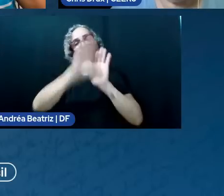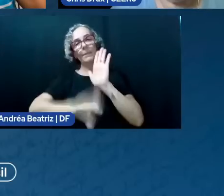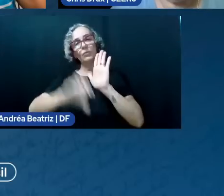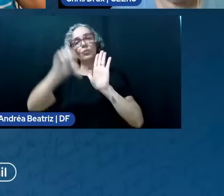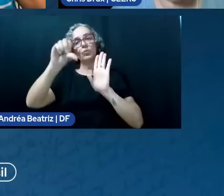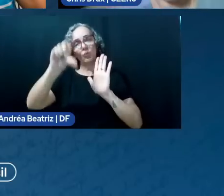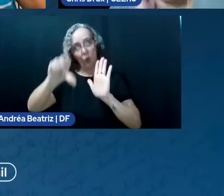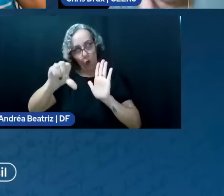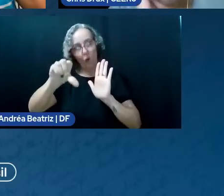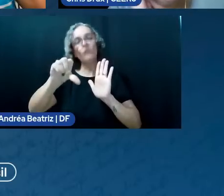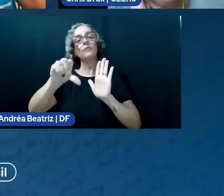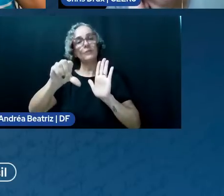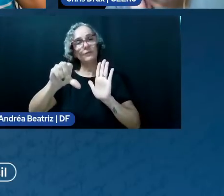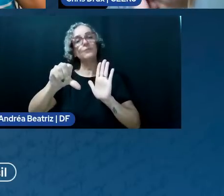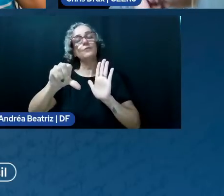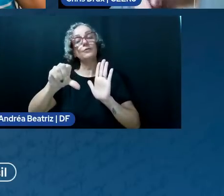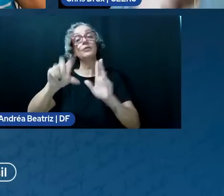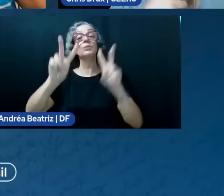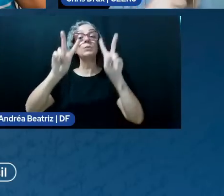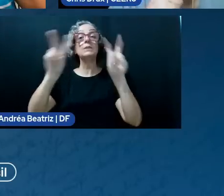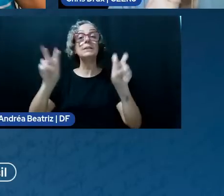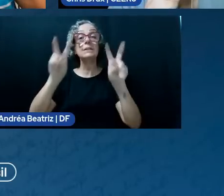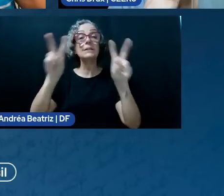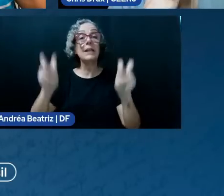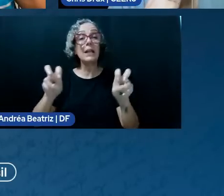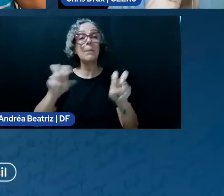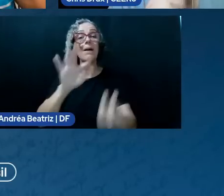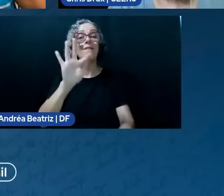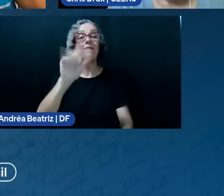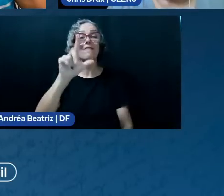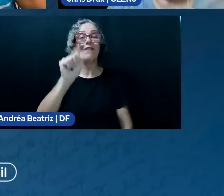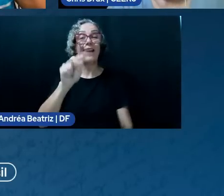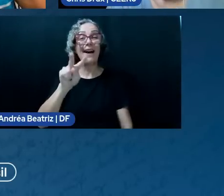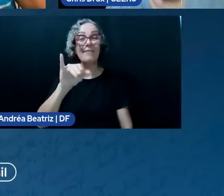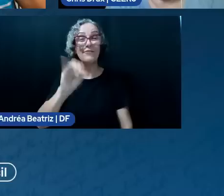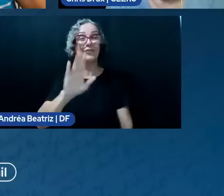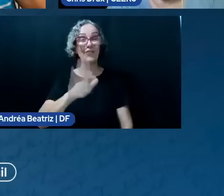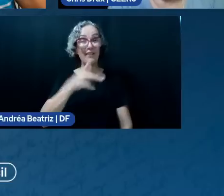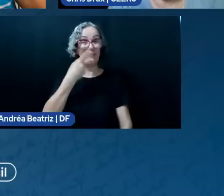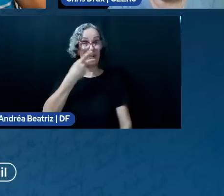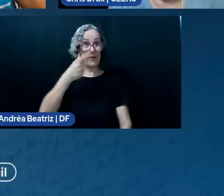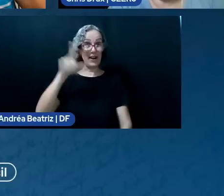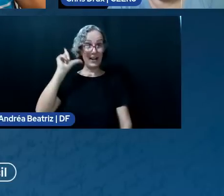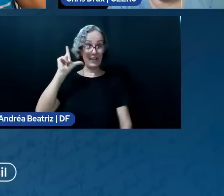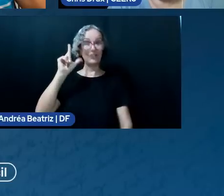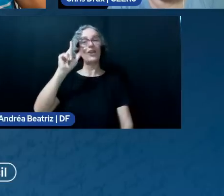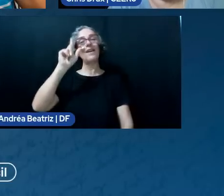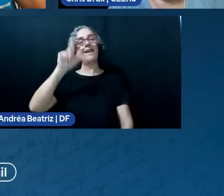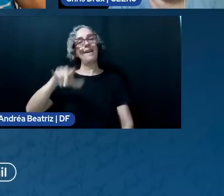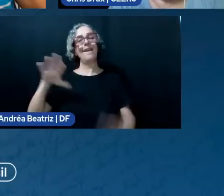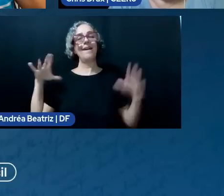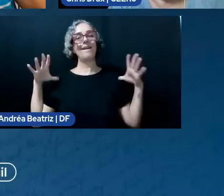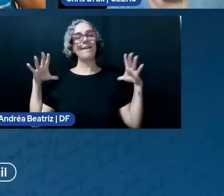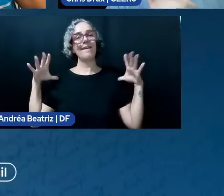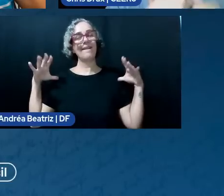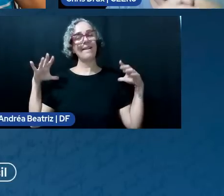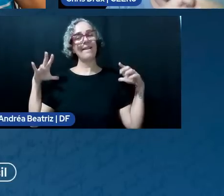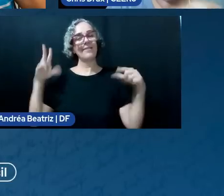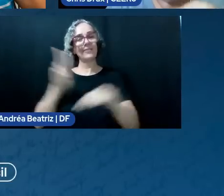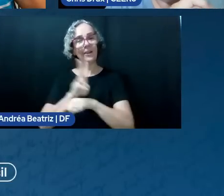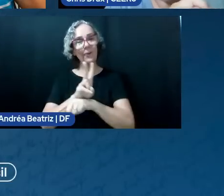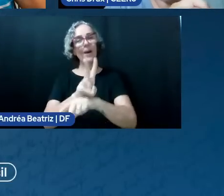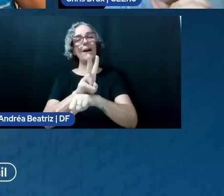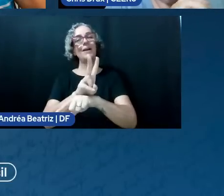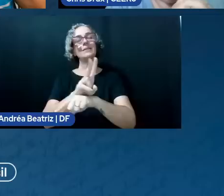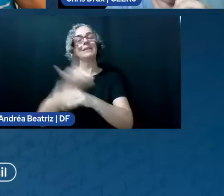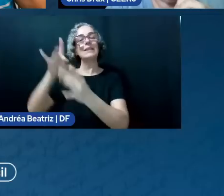corporal, com o tema que o Flávio tinha adiantado para nós, anjos da guarda, espíritos protetores, familiares ou simpáticos.